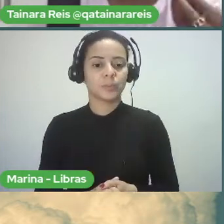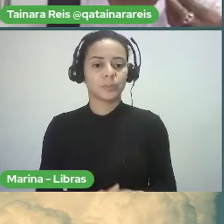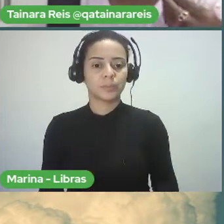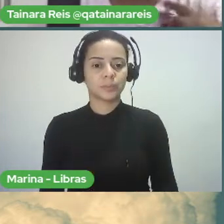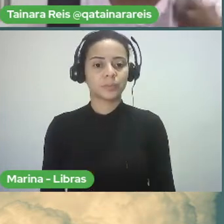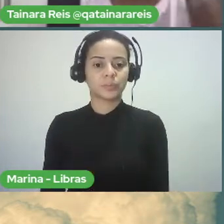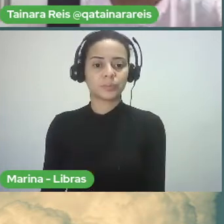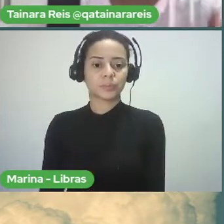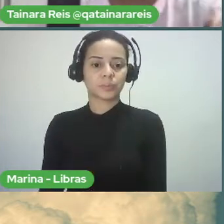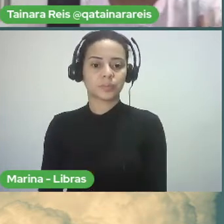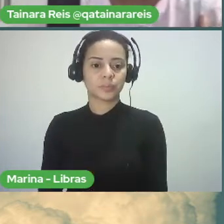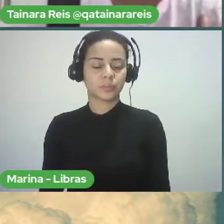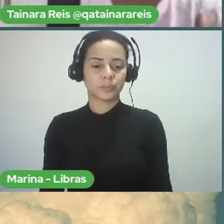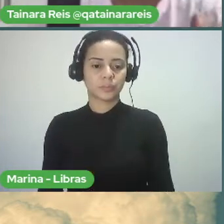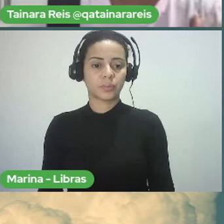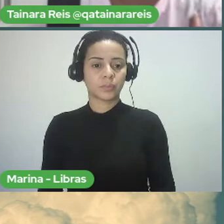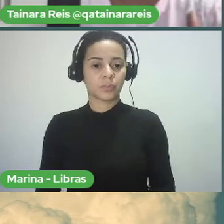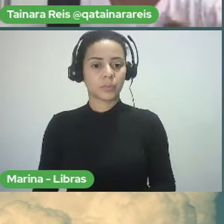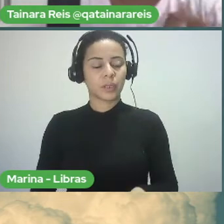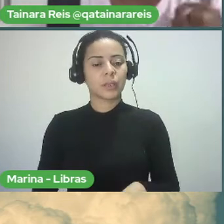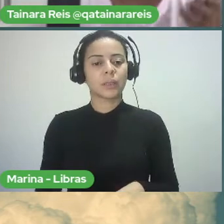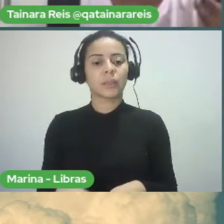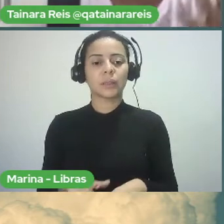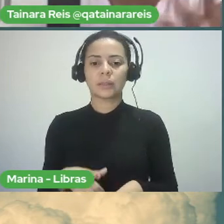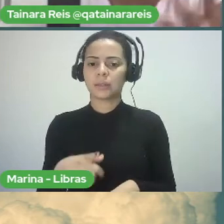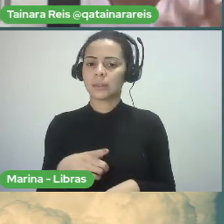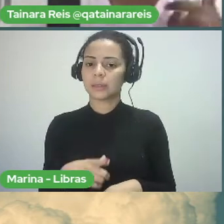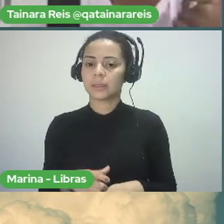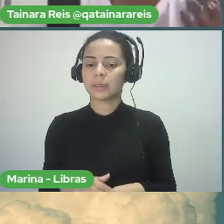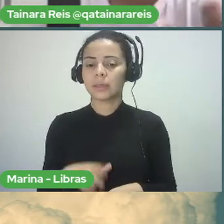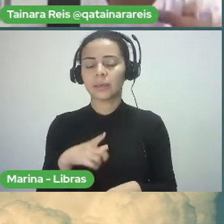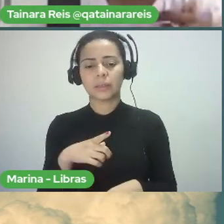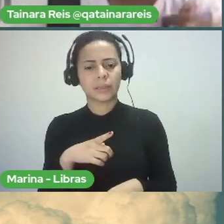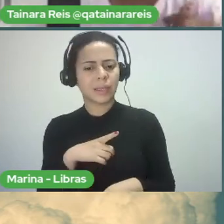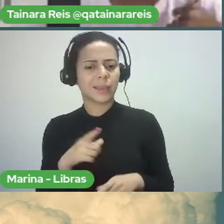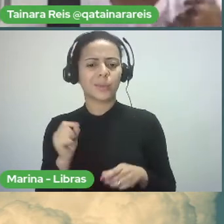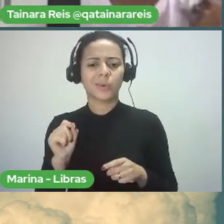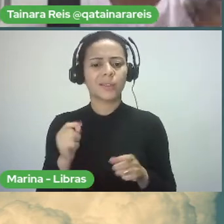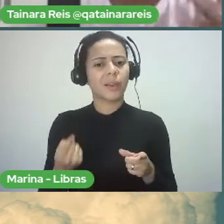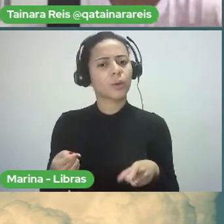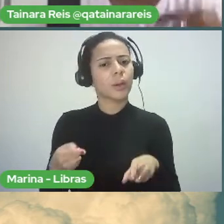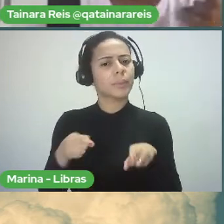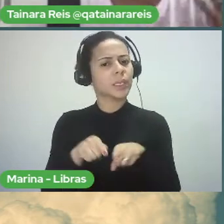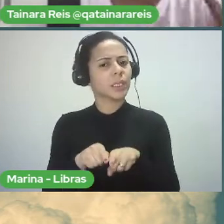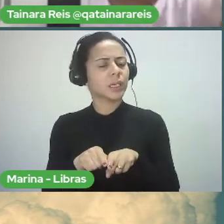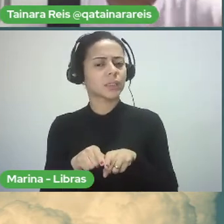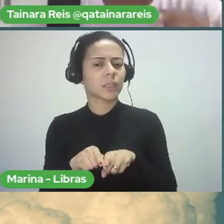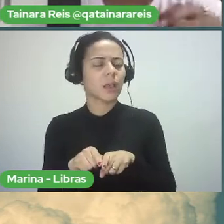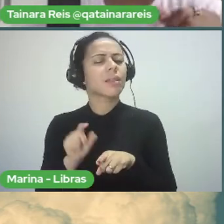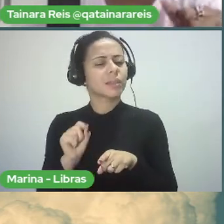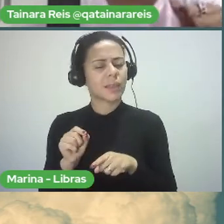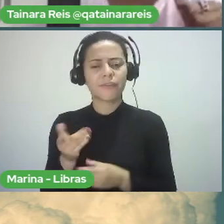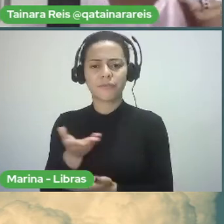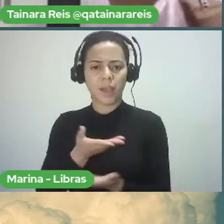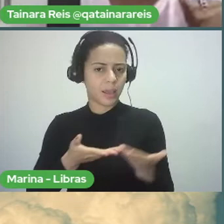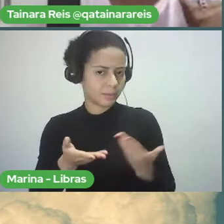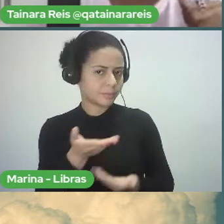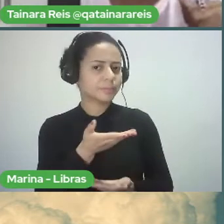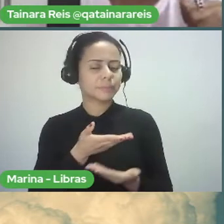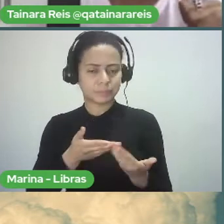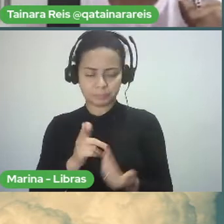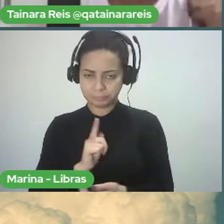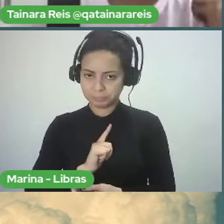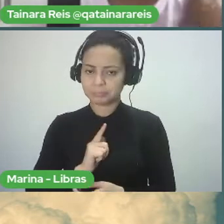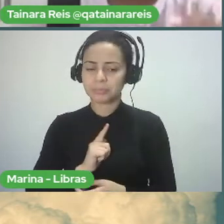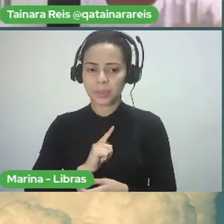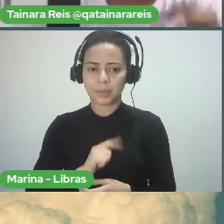Há inúmeras vantagens de pareamento, vocês podem pesquisar até artigos, né? Martin Fowler fala sobre isso,